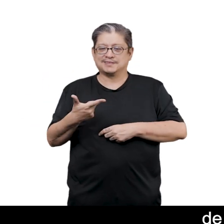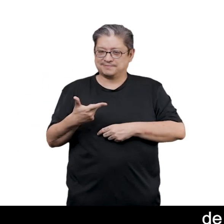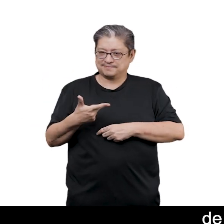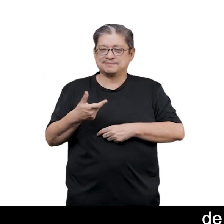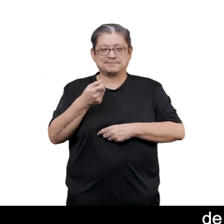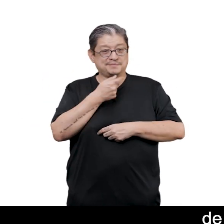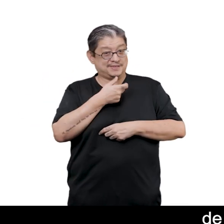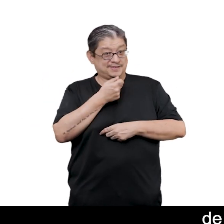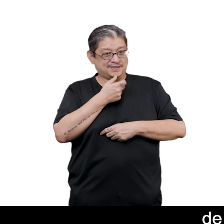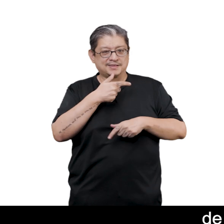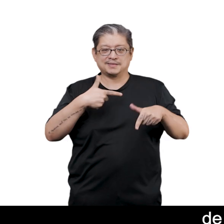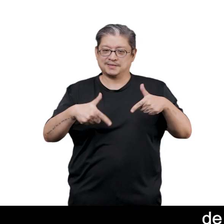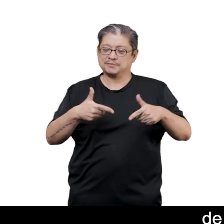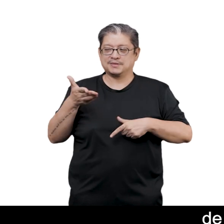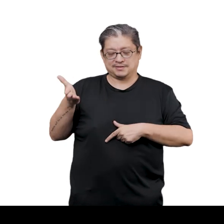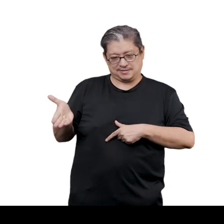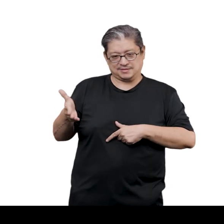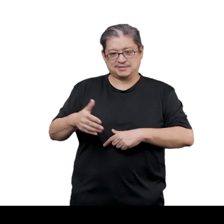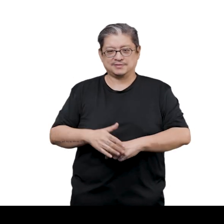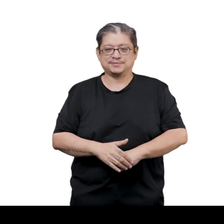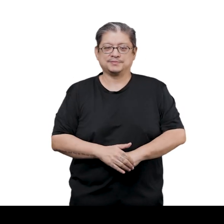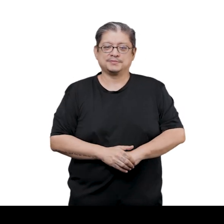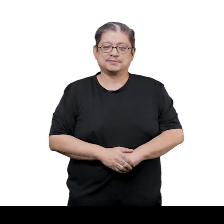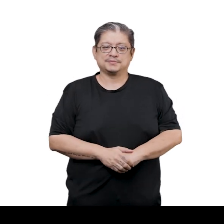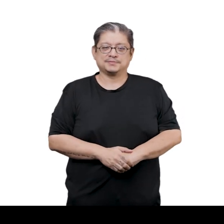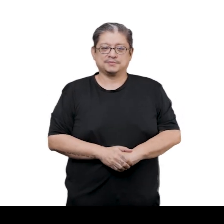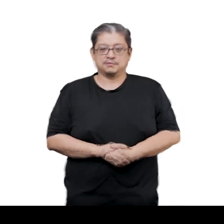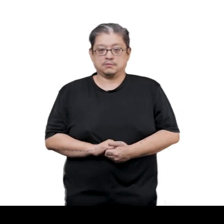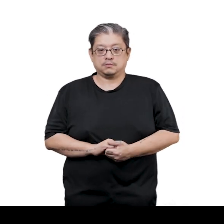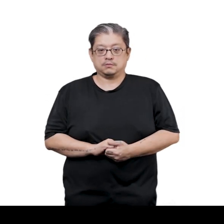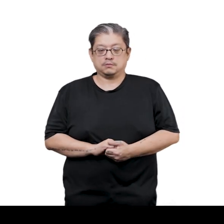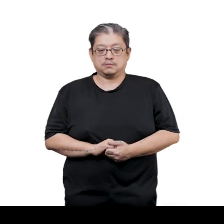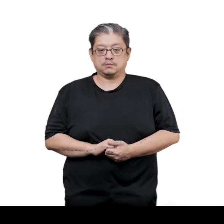e crítica na produção de Dávila.